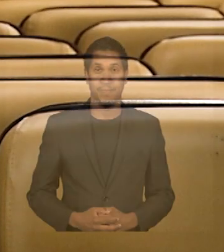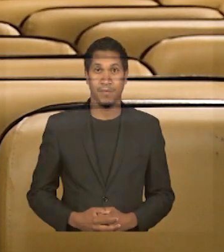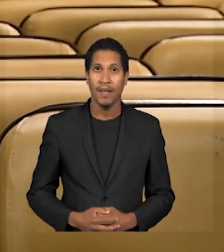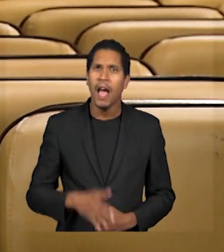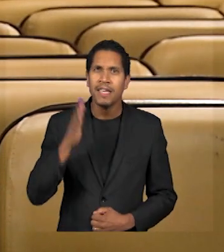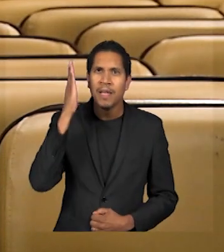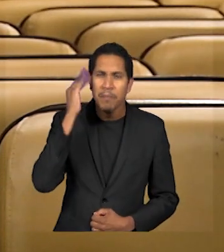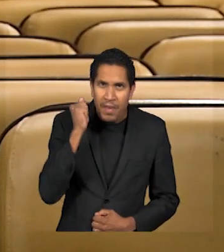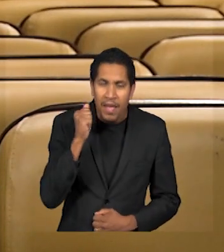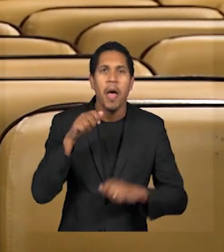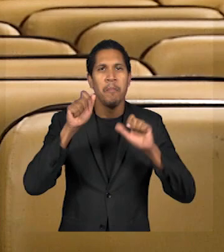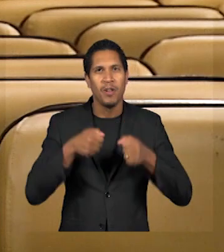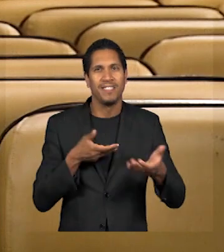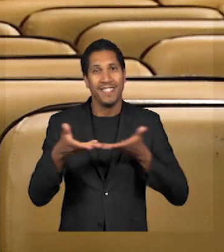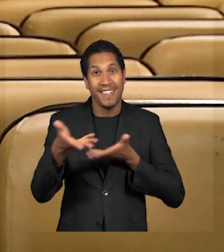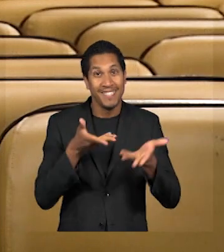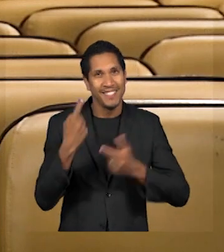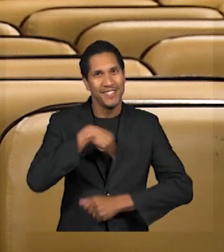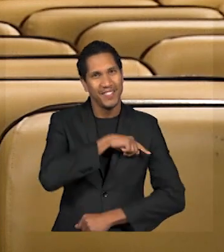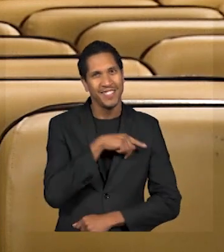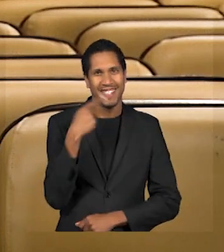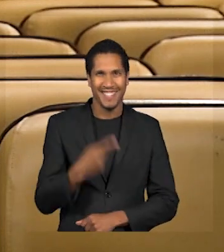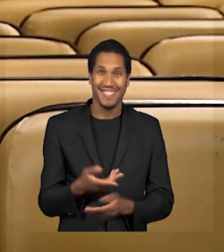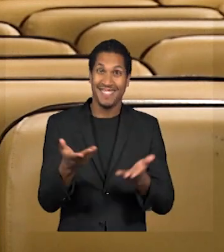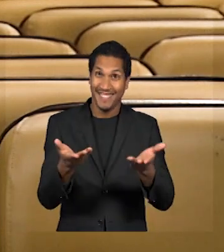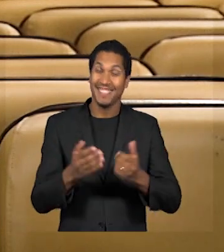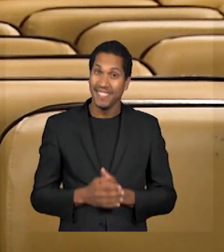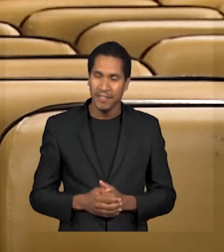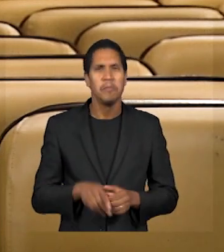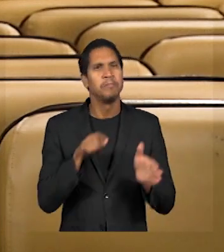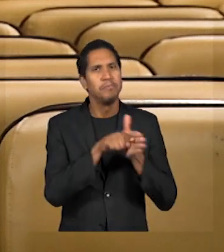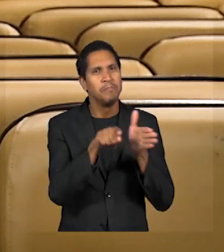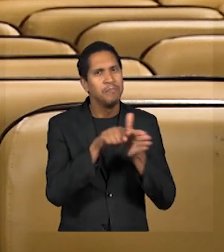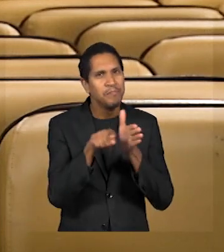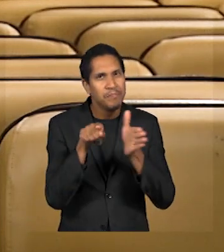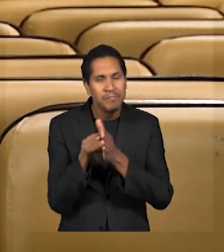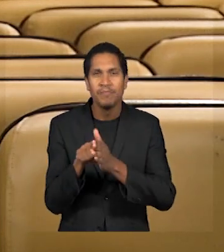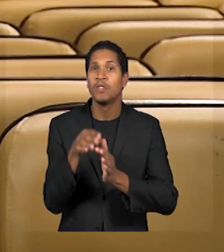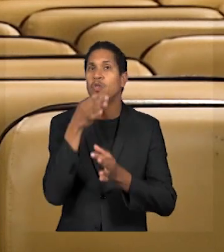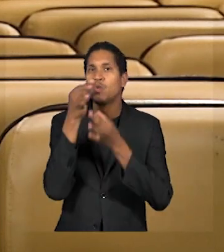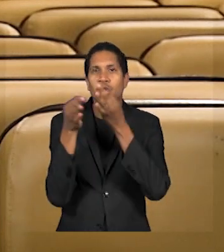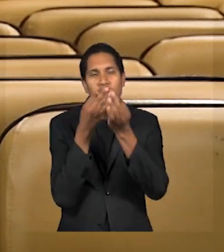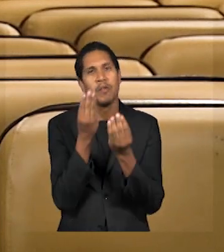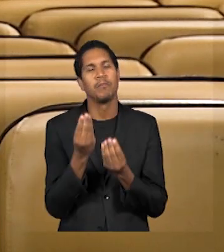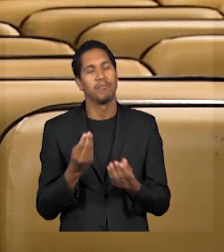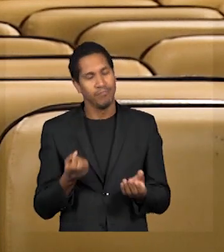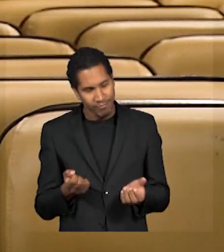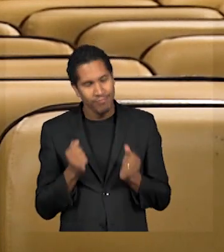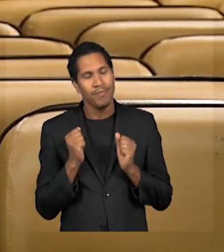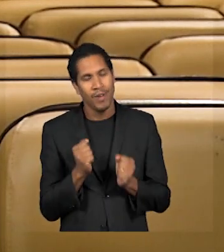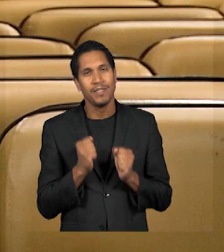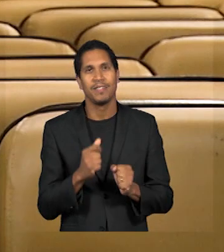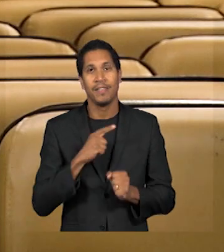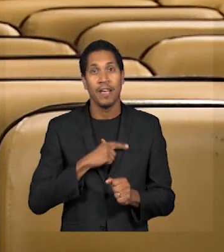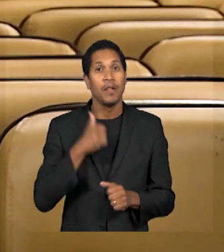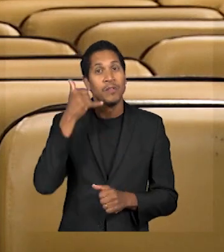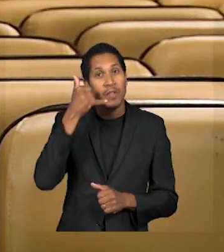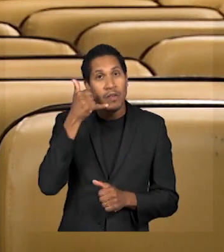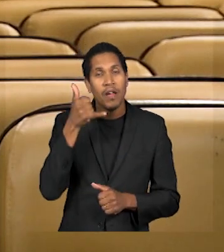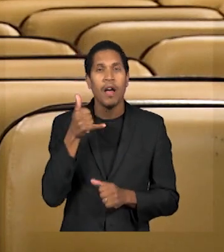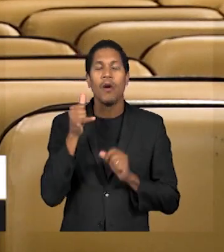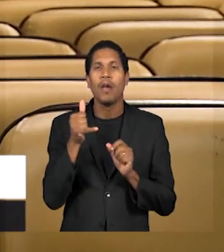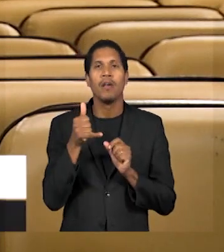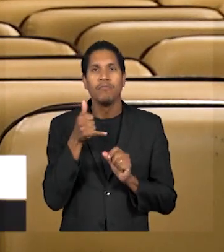Você sabia que pode interagir com o nosso programa? Fazer perguntas, mandar sugestões, basta apontar a câmera do